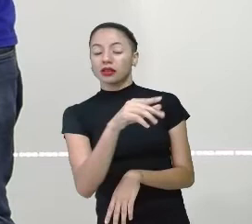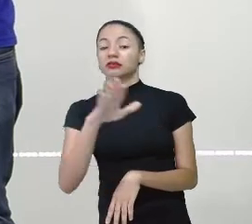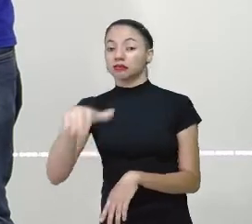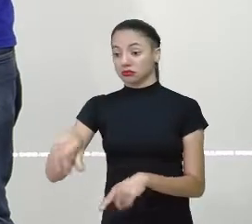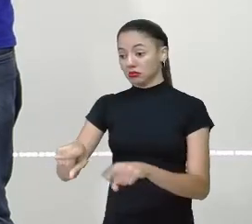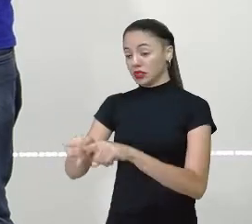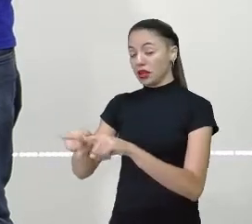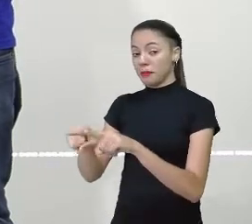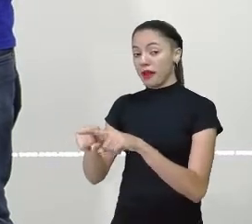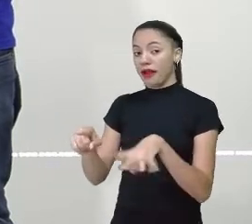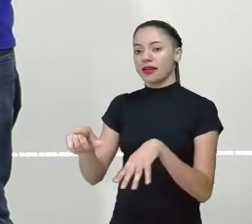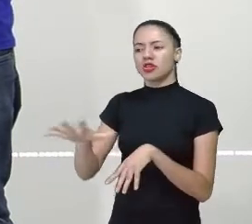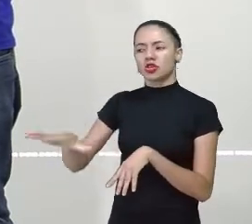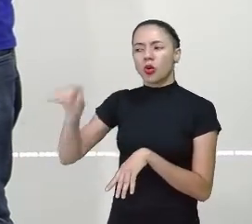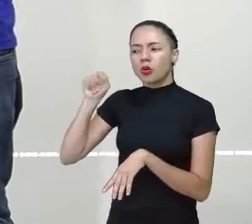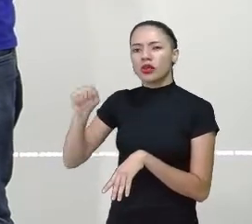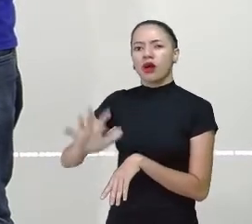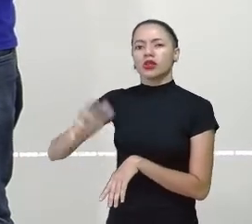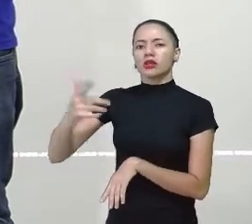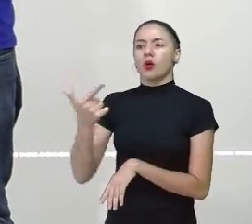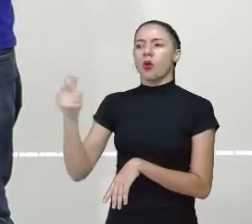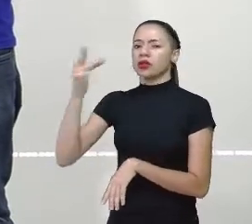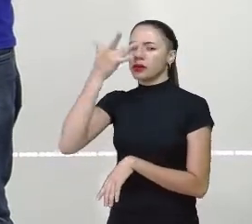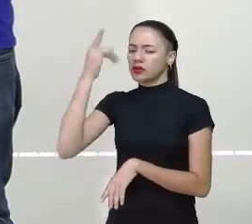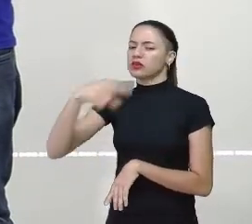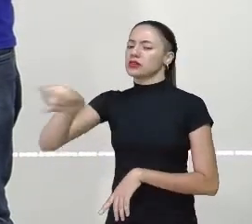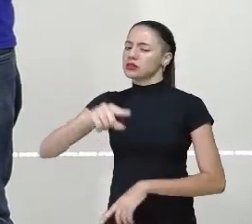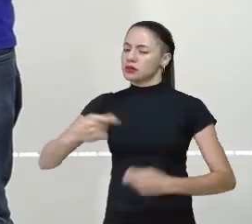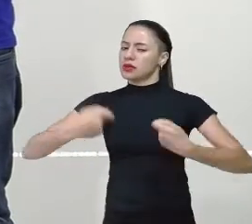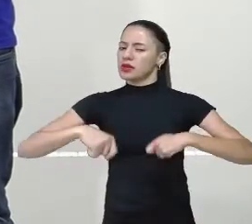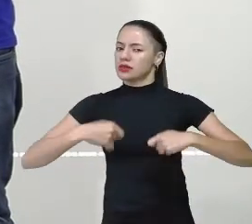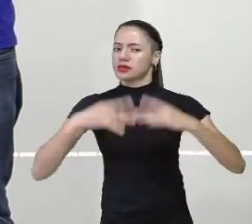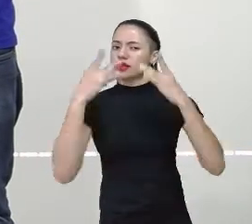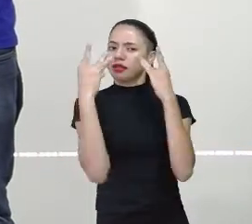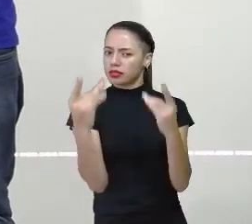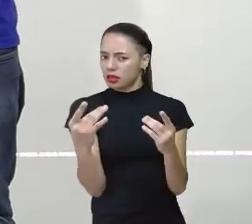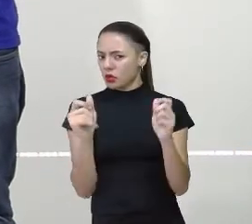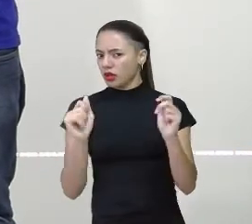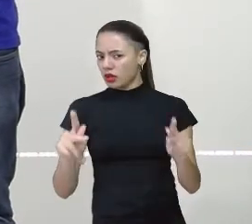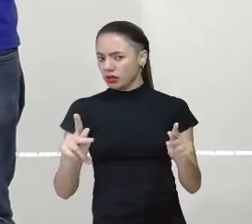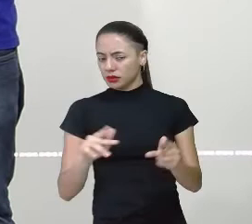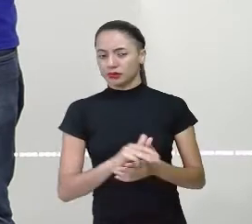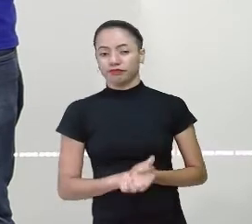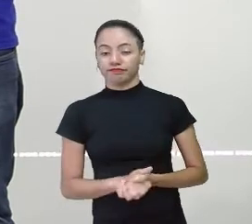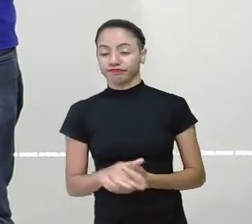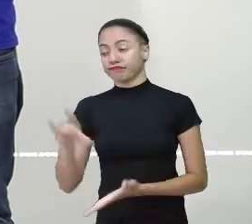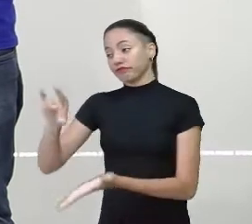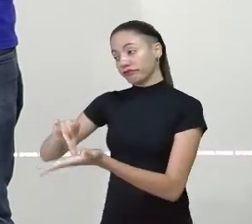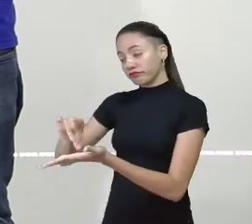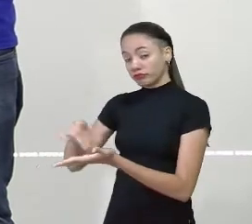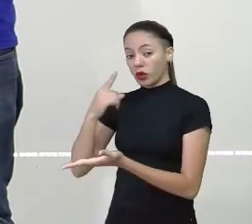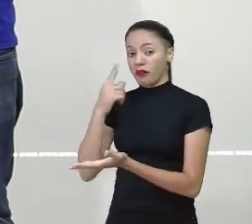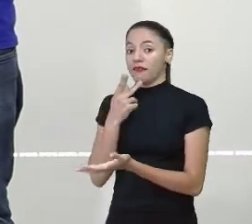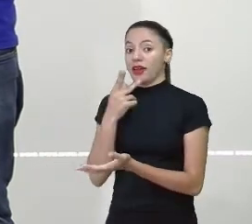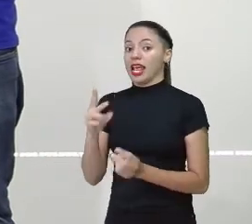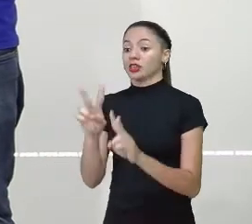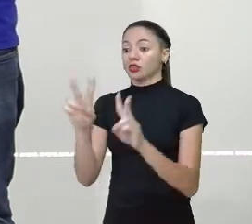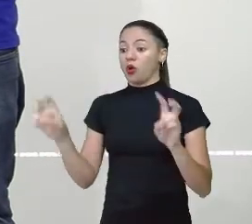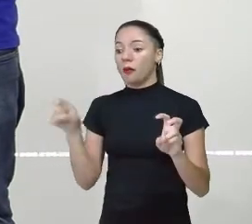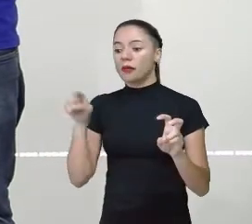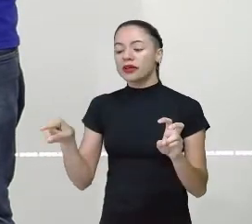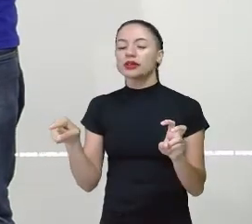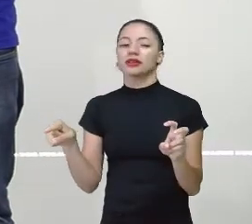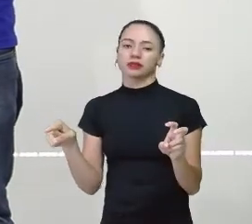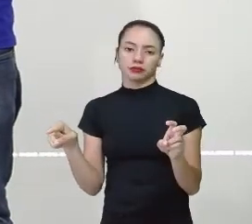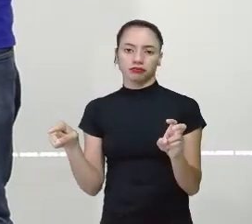casos, né? Você escuta outros casos. Então, vamos ficar atentos e atentas a isso também, tá? Gente, falar a respeito disso é como a